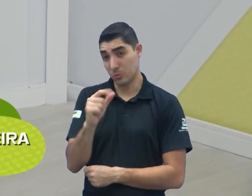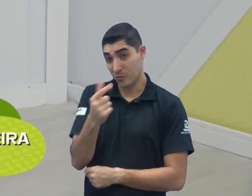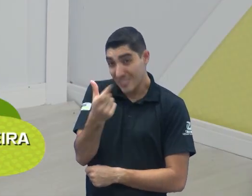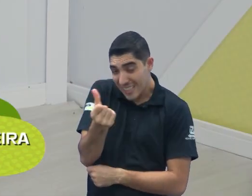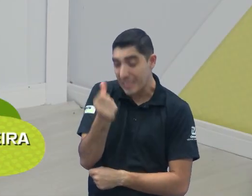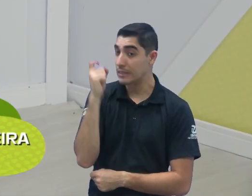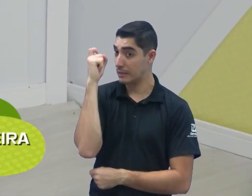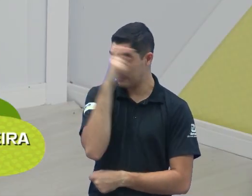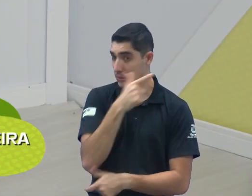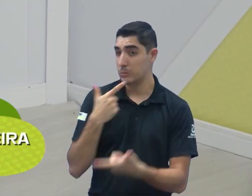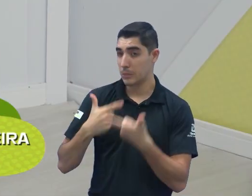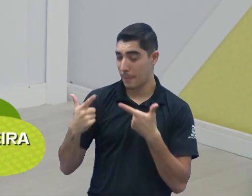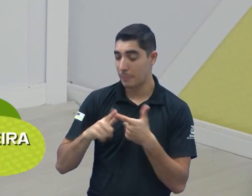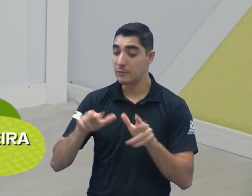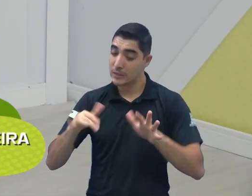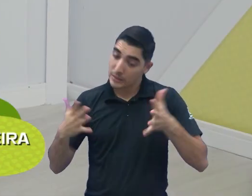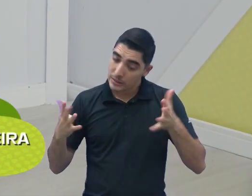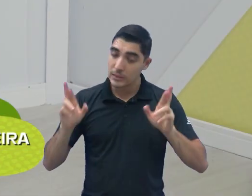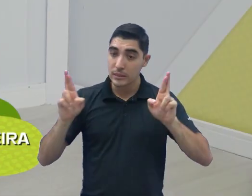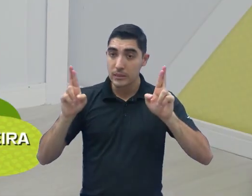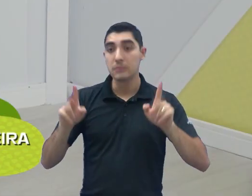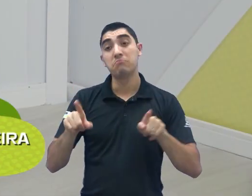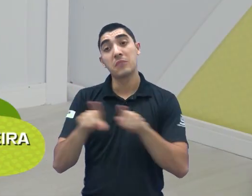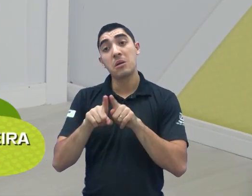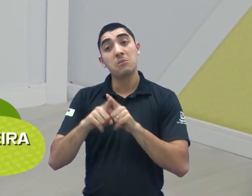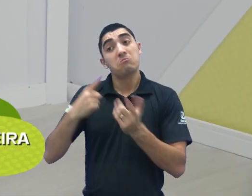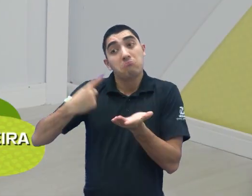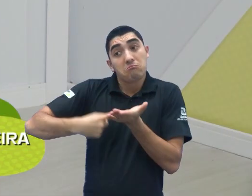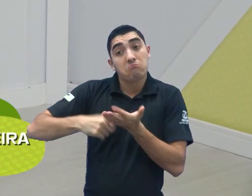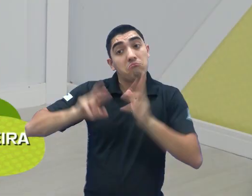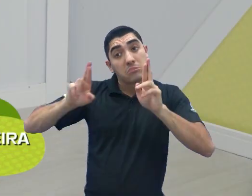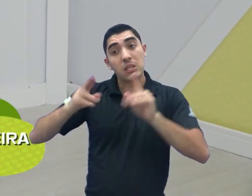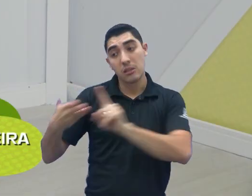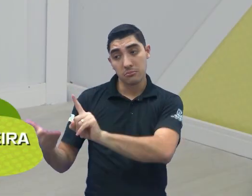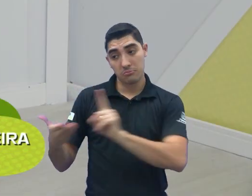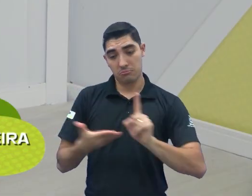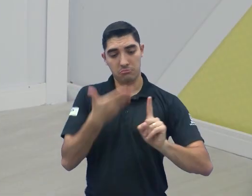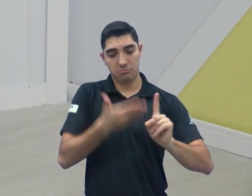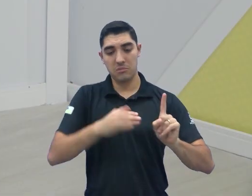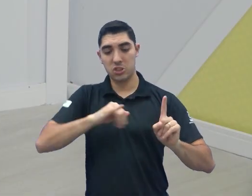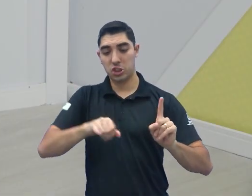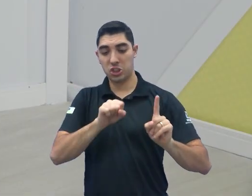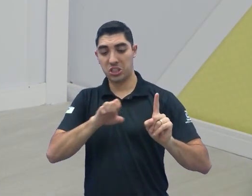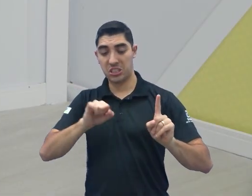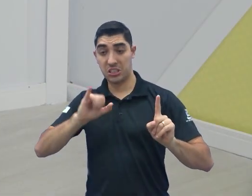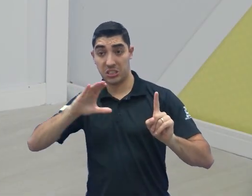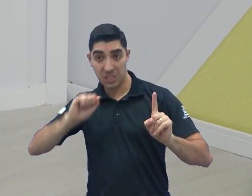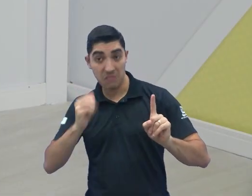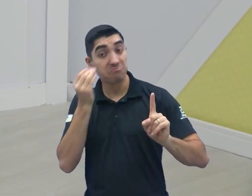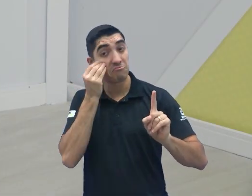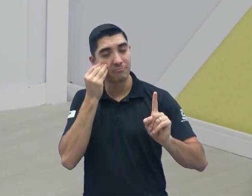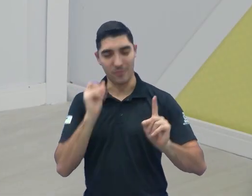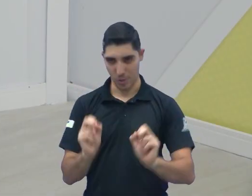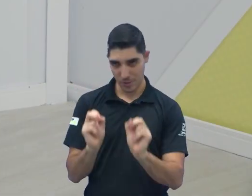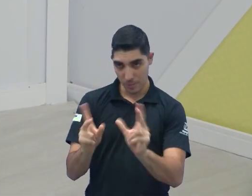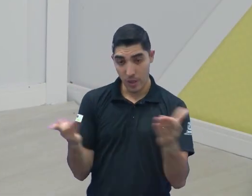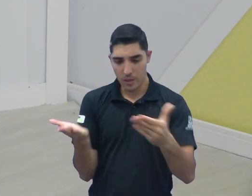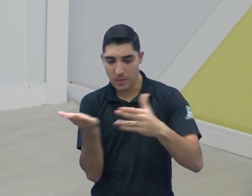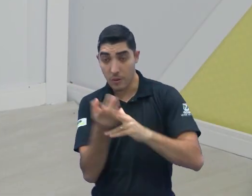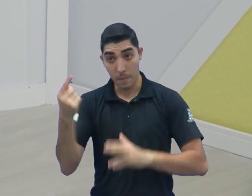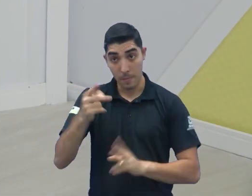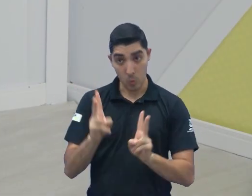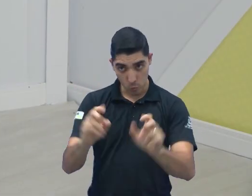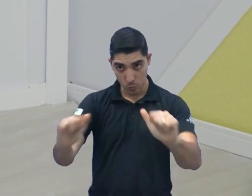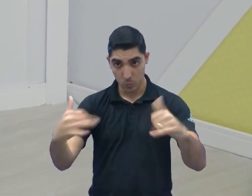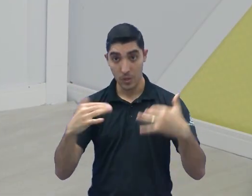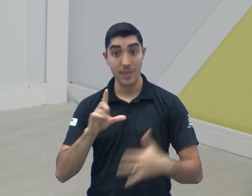as novidades. E também, quem sabe, a gente traz a Jéssica aqui no estúdio para a gente conversar com ela aqui no Hora do Esporte, tá certo? A gente vai para o primeiro intervalo do dia. Não sai daí, já